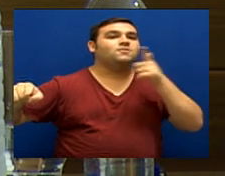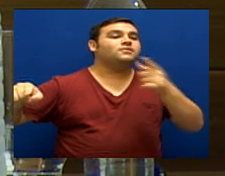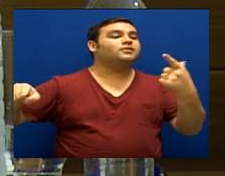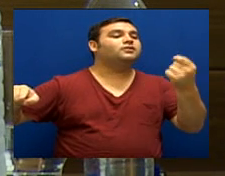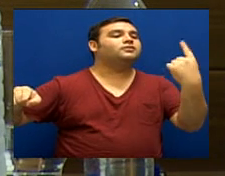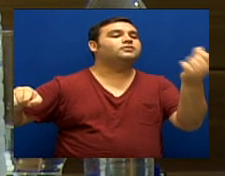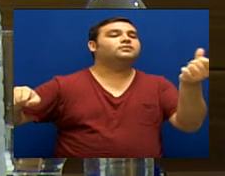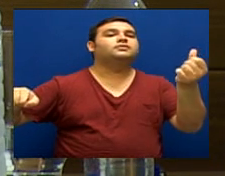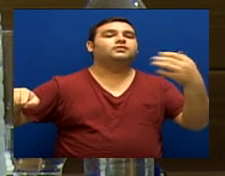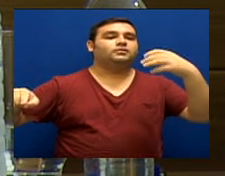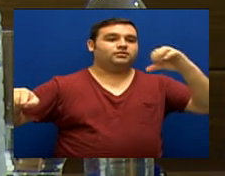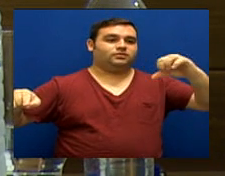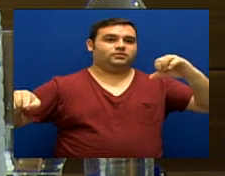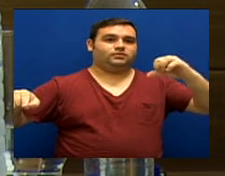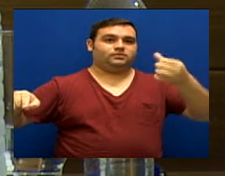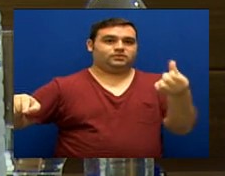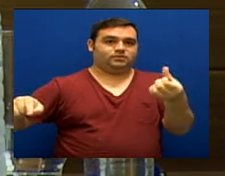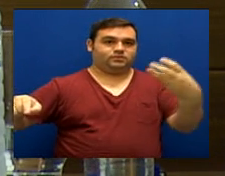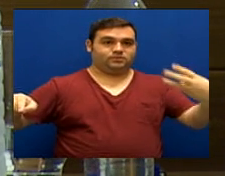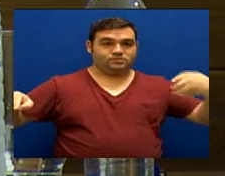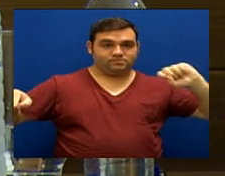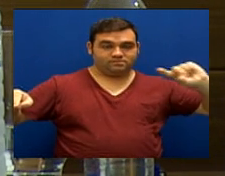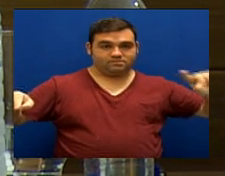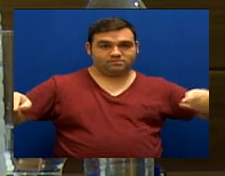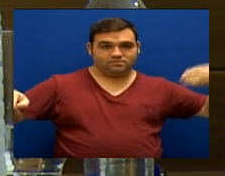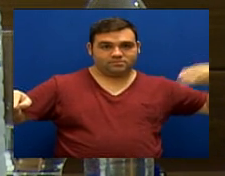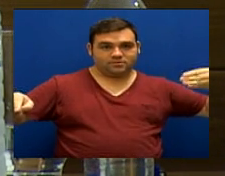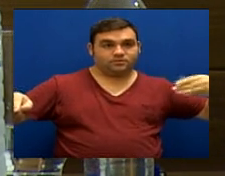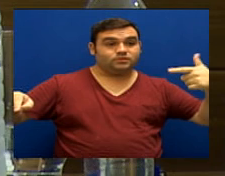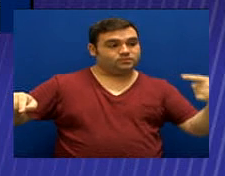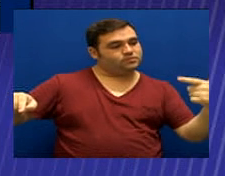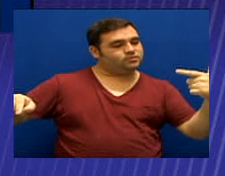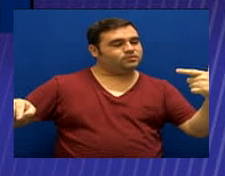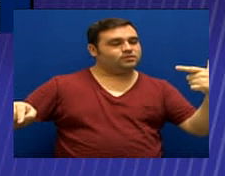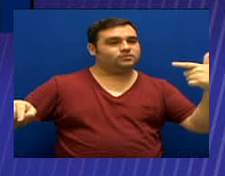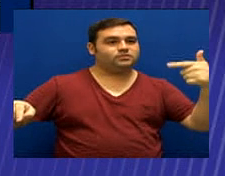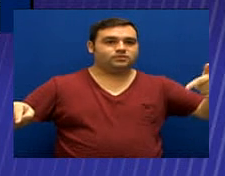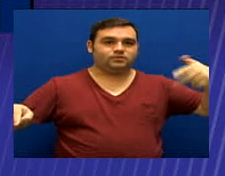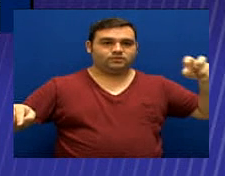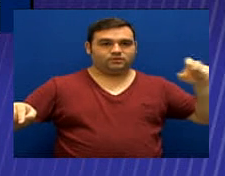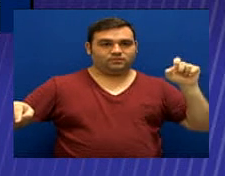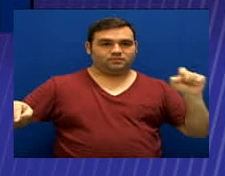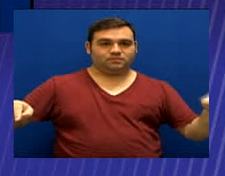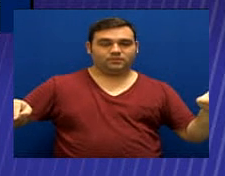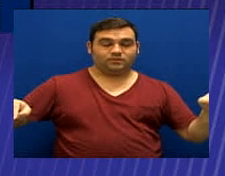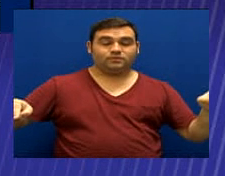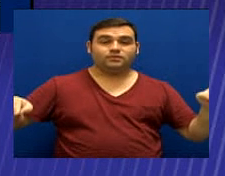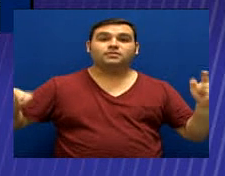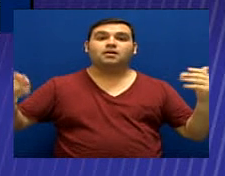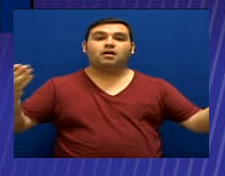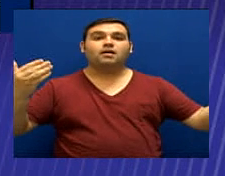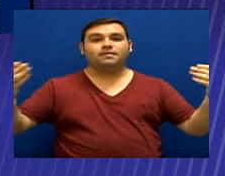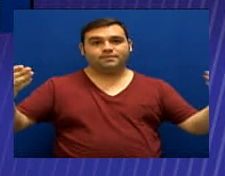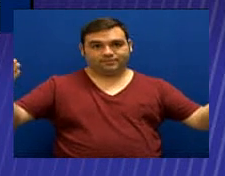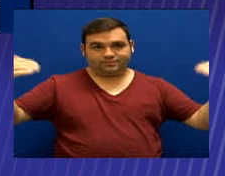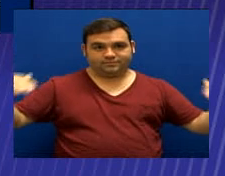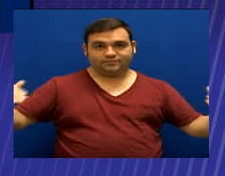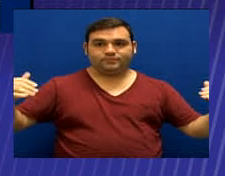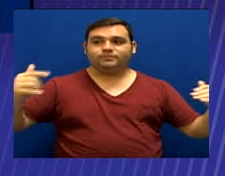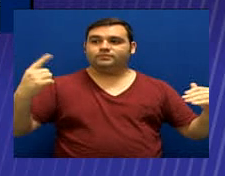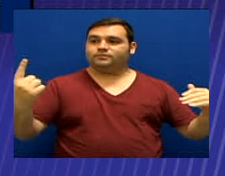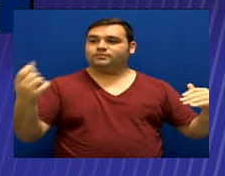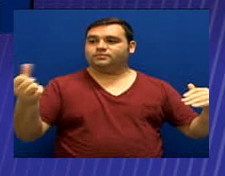2016 963 milhões duzentos e setenta e cinco mil uma avaliação arrecadado